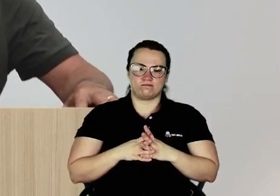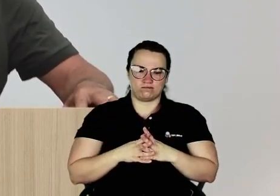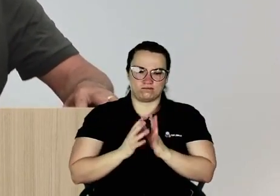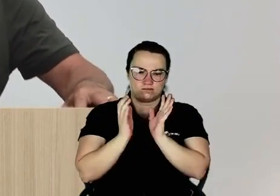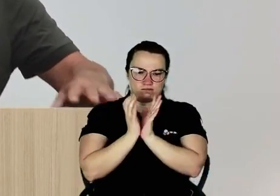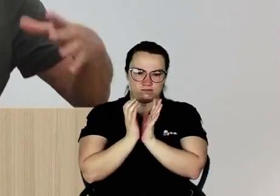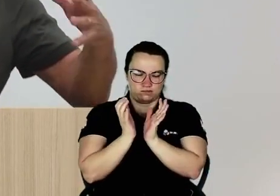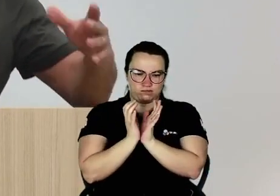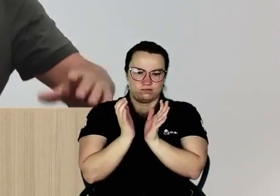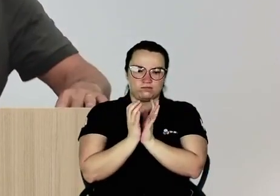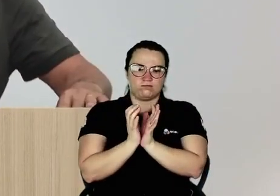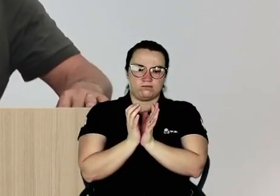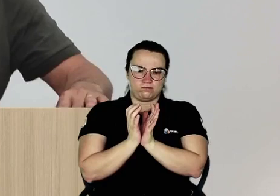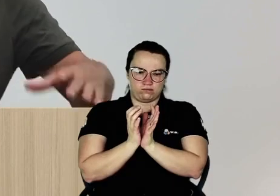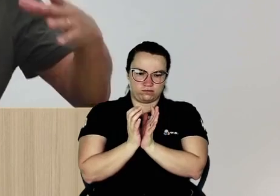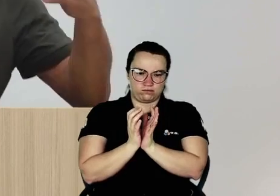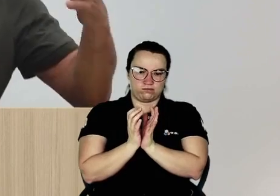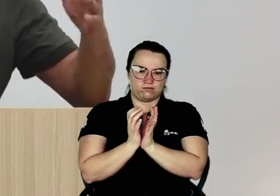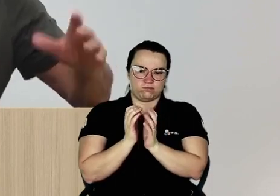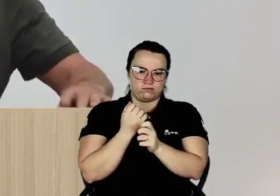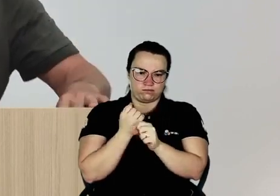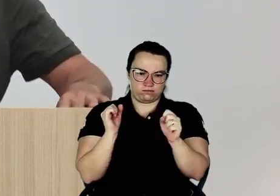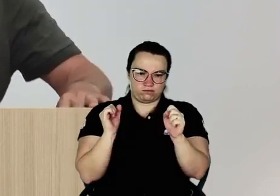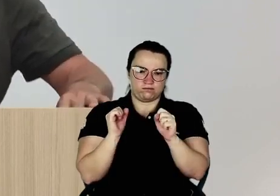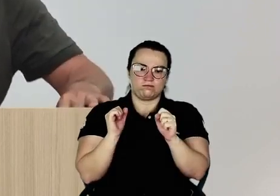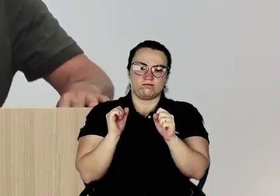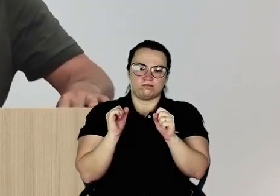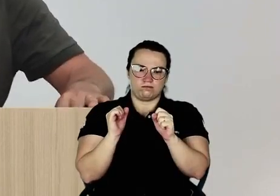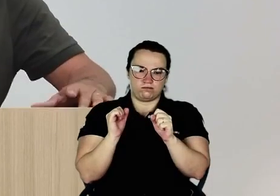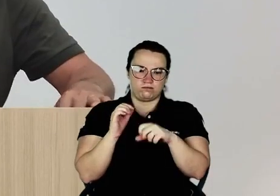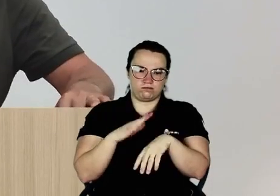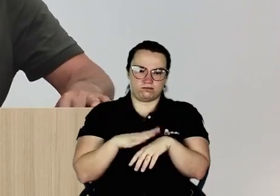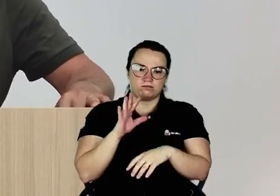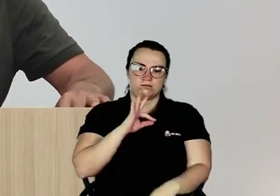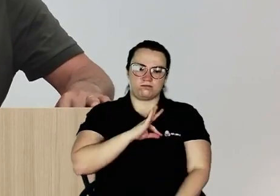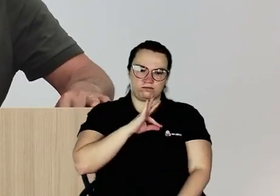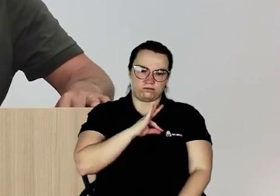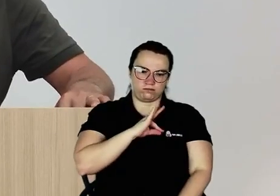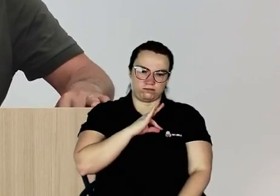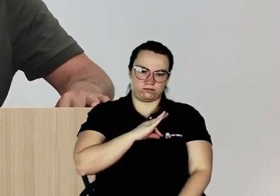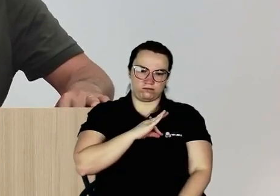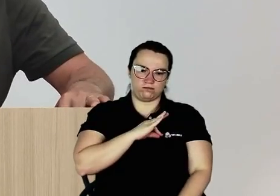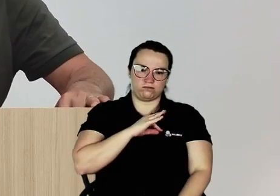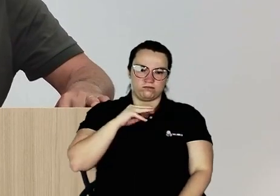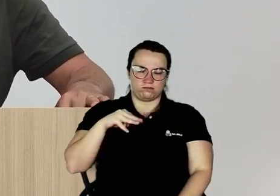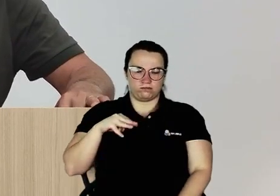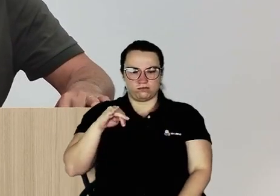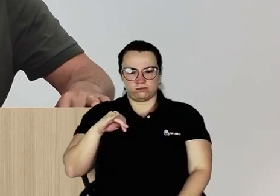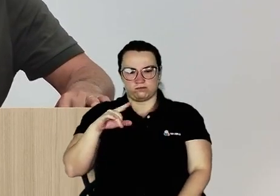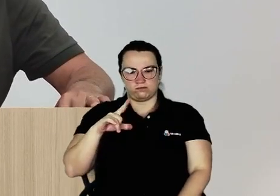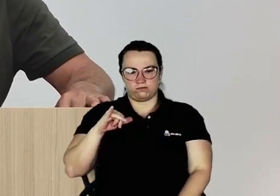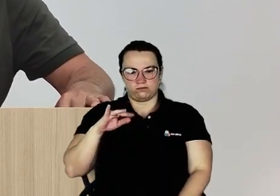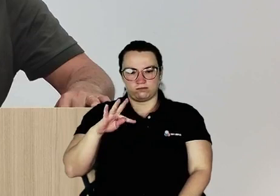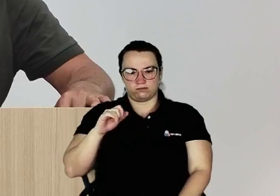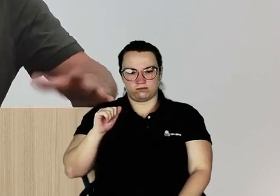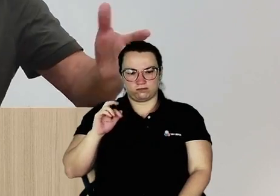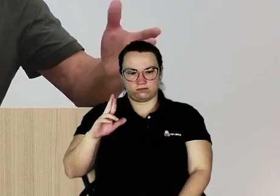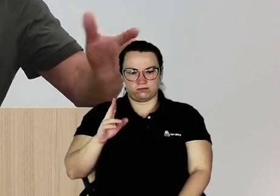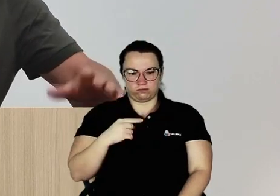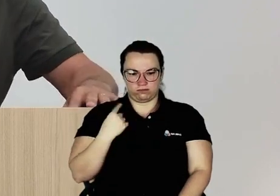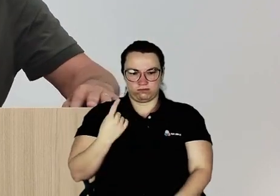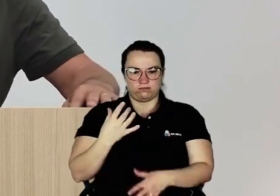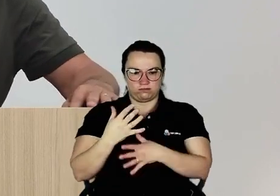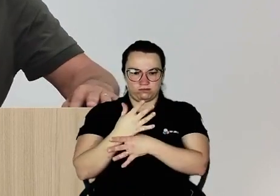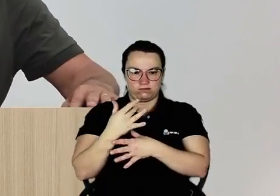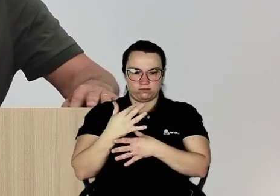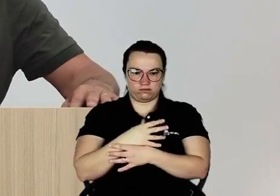né, maiores ou de mais policiais, militares em especial, aqui na nossa cidade. Porque nós moramos